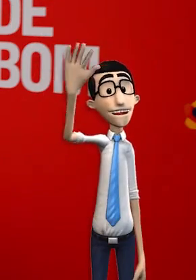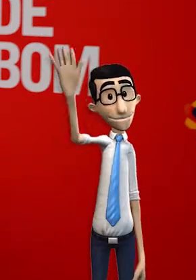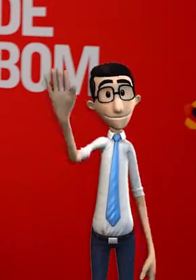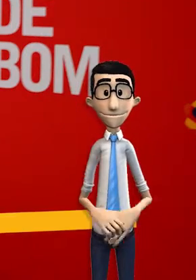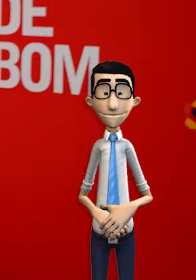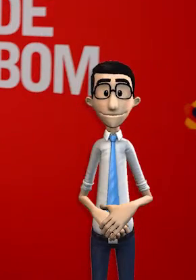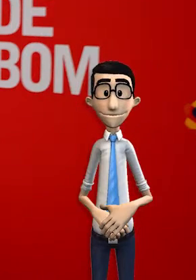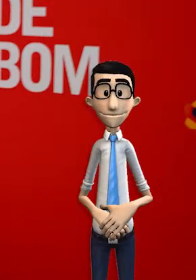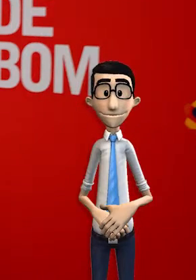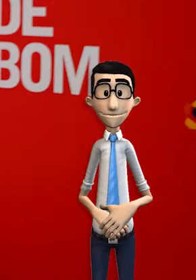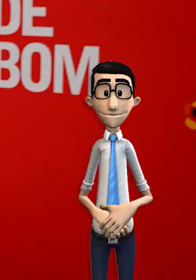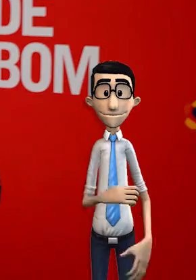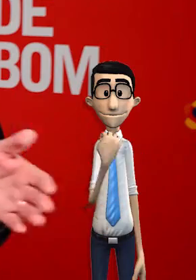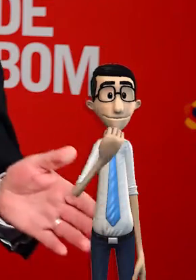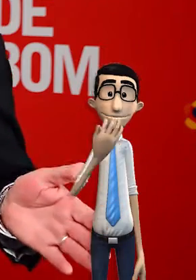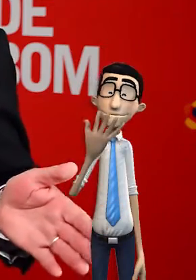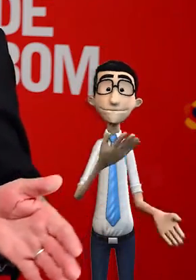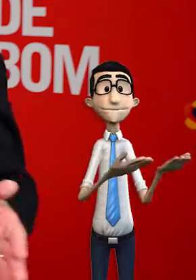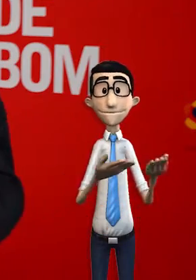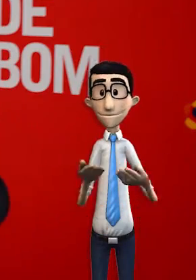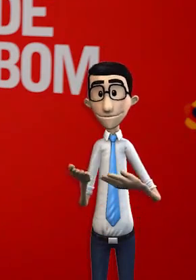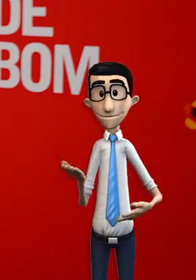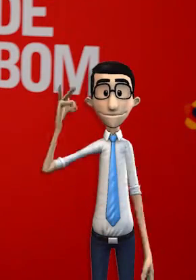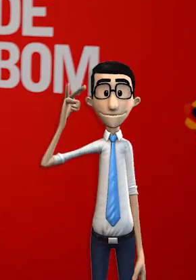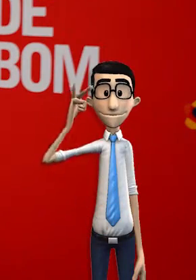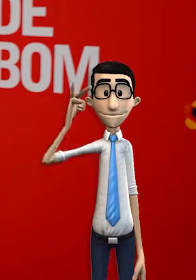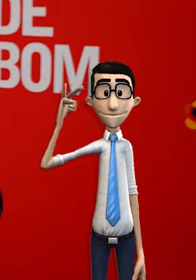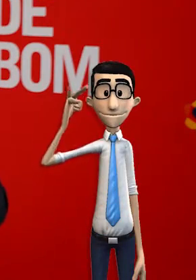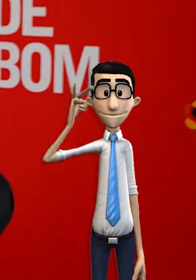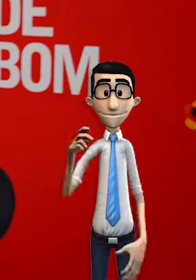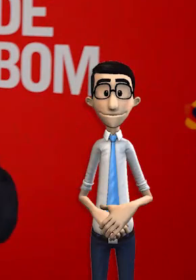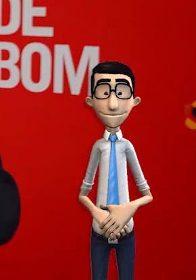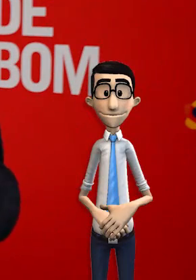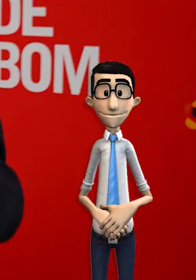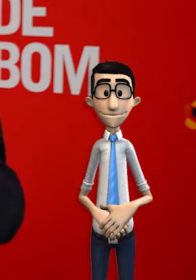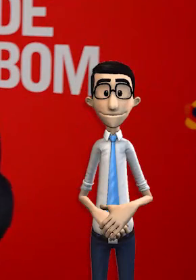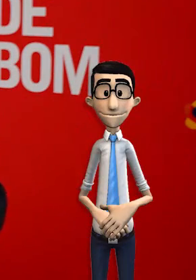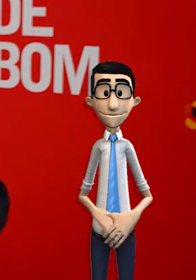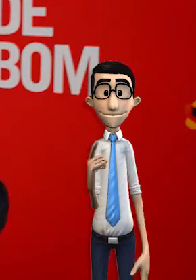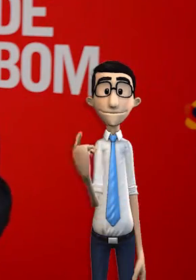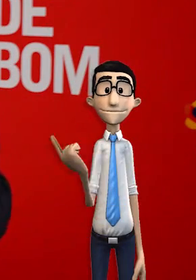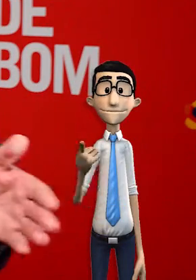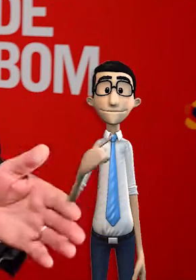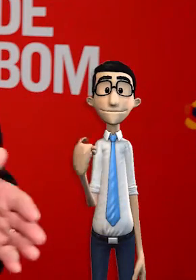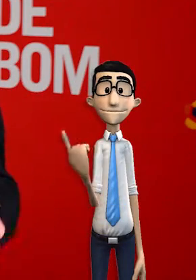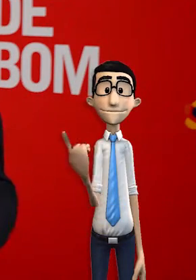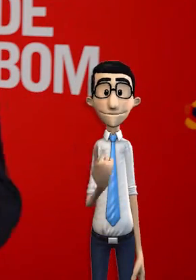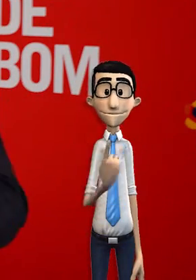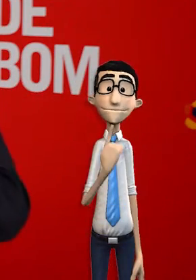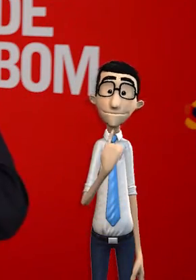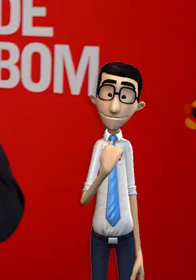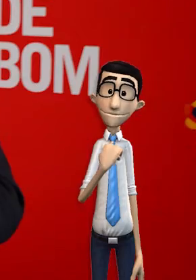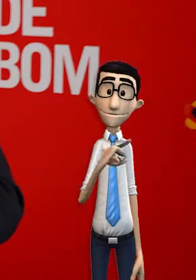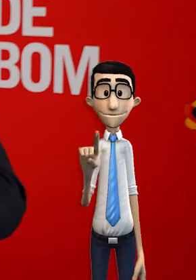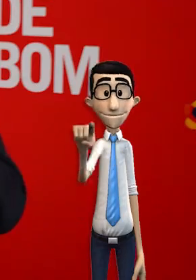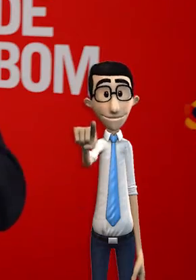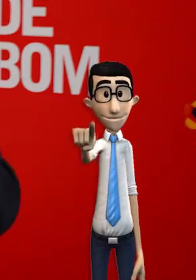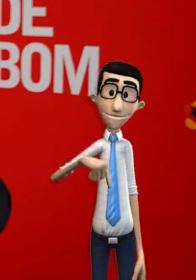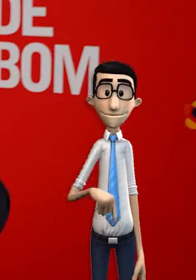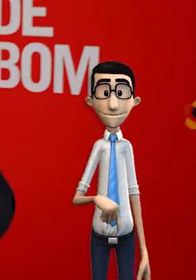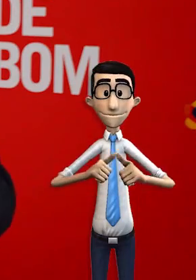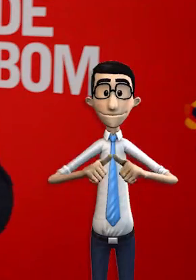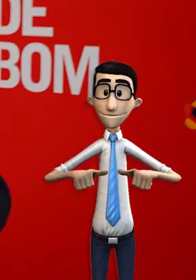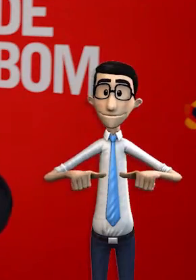Olá, bem-vindo a São Paulo. Nós do Visite São Paulo desejamos que a sua estada aqui seja tudo de bom. Este mês São Paulo está repleto